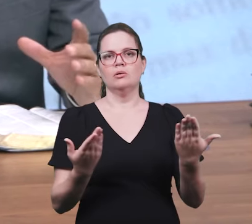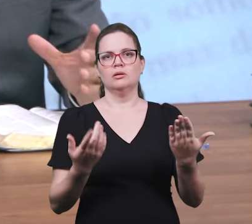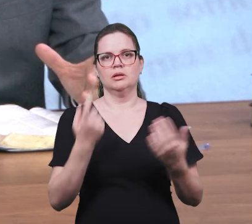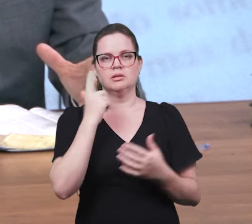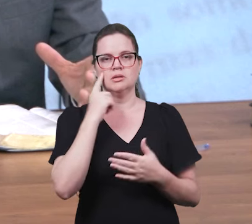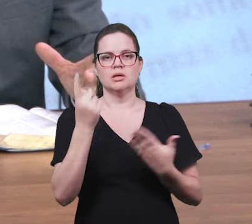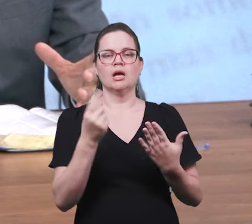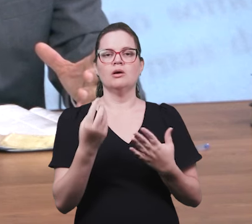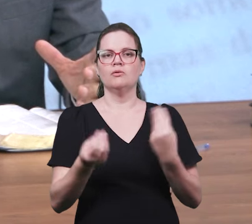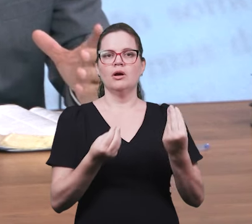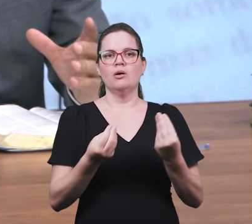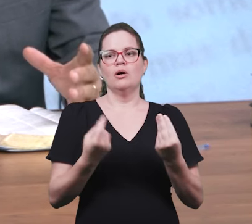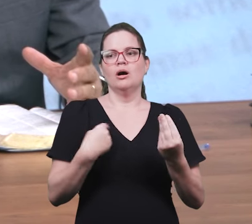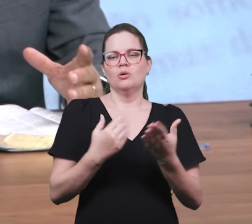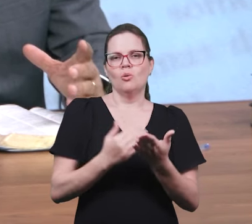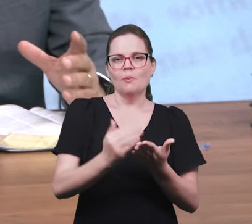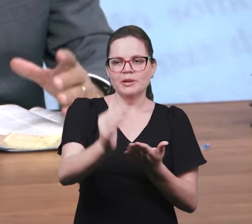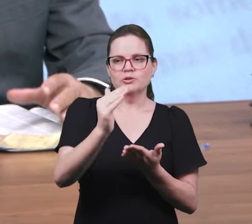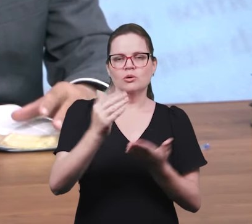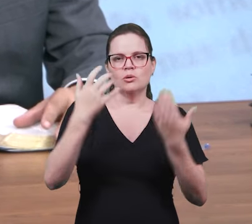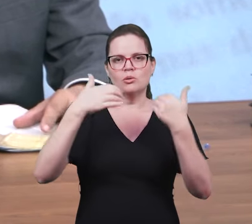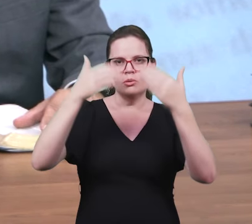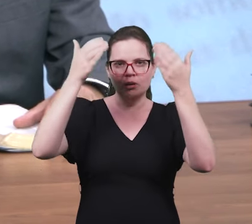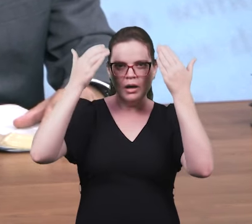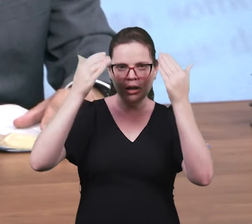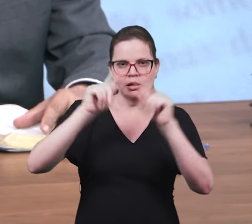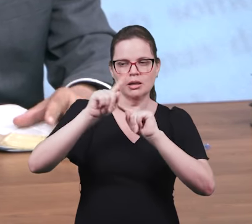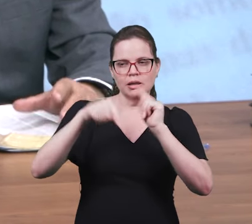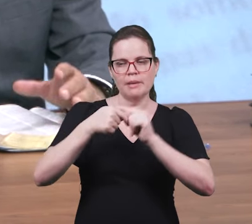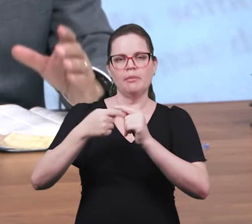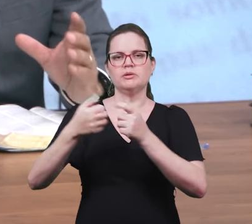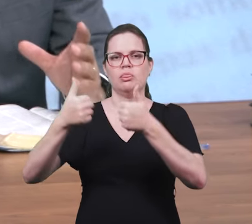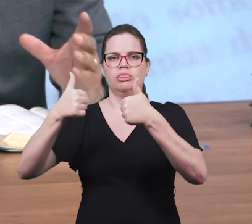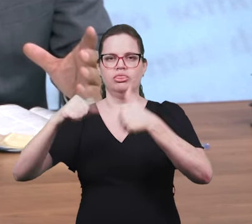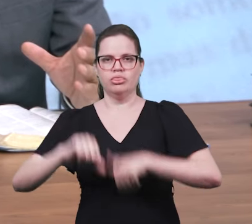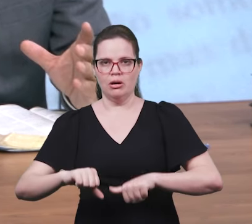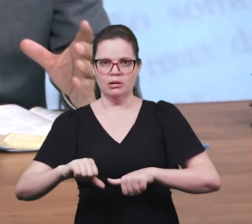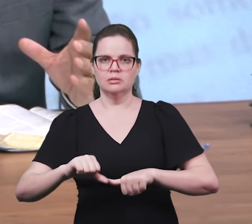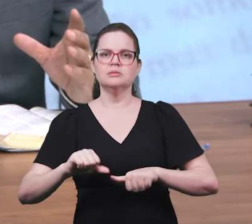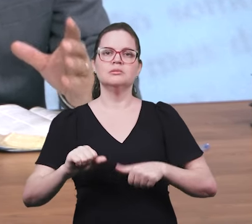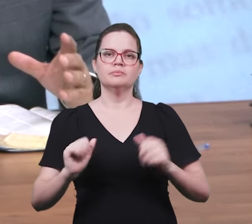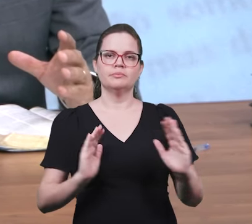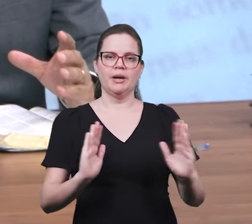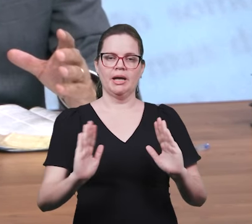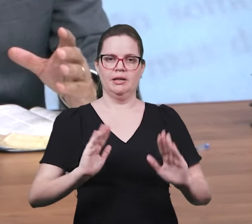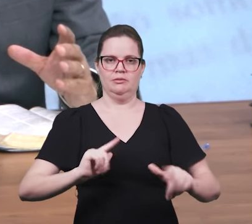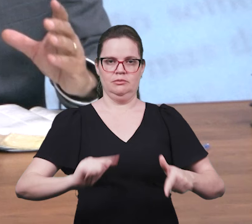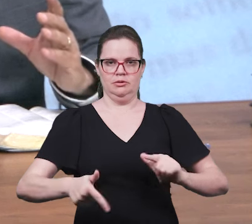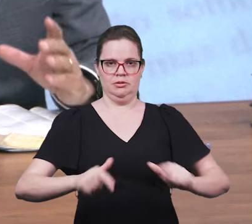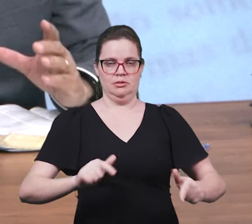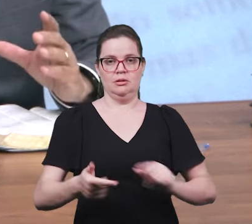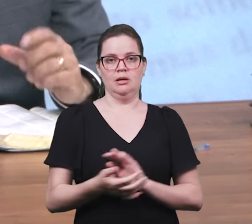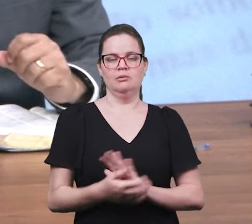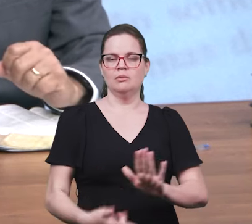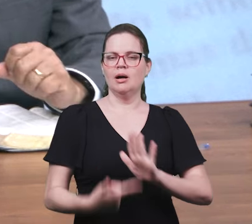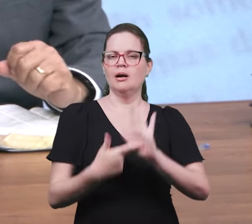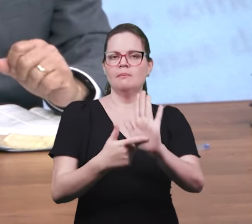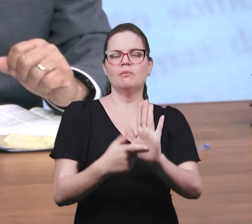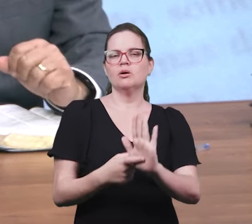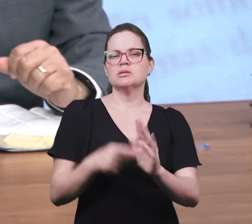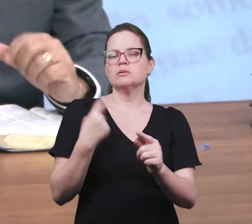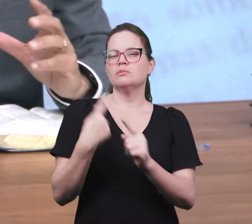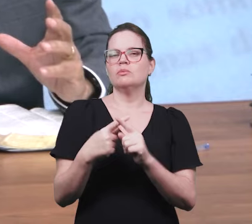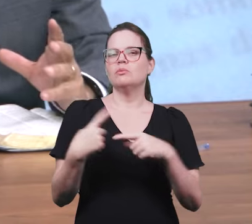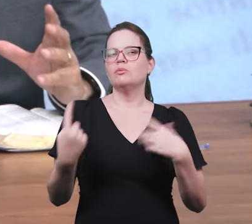da monarquia no reino de Israel. De forma clara, mostra os motivos que